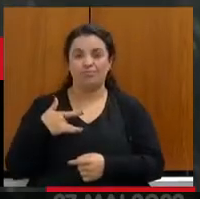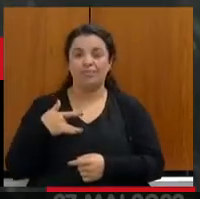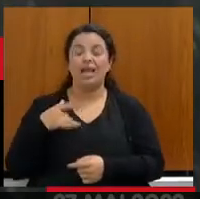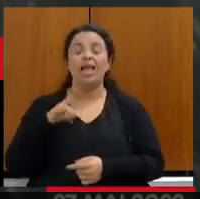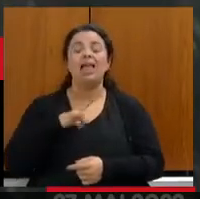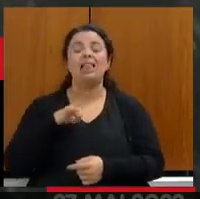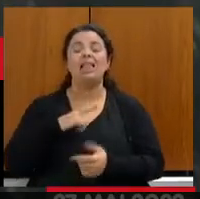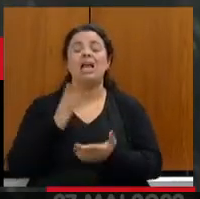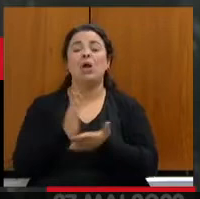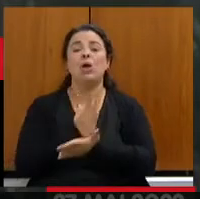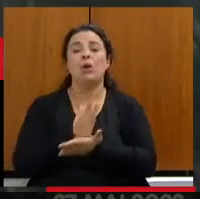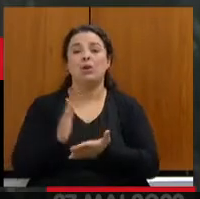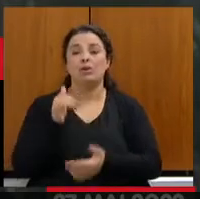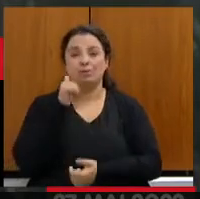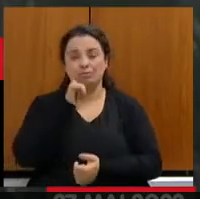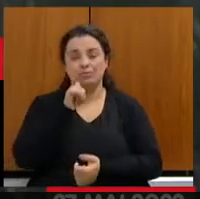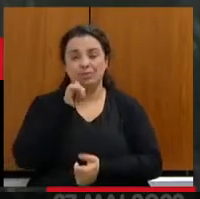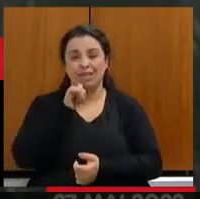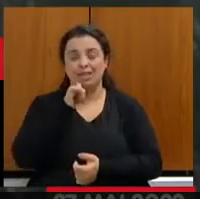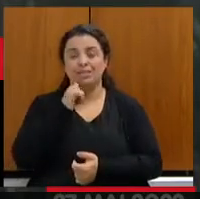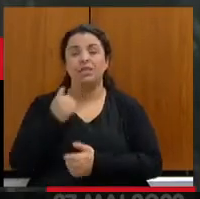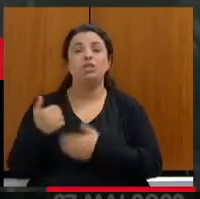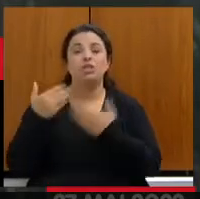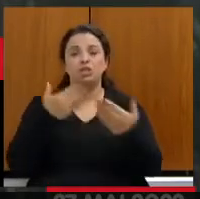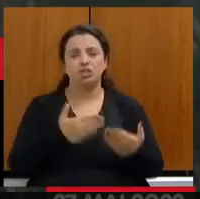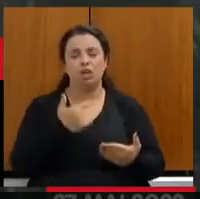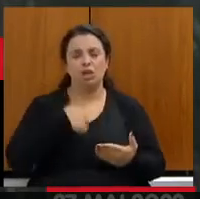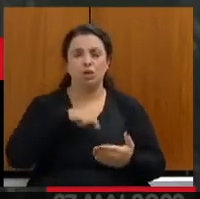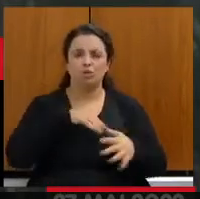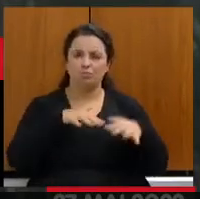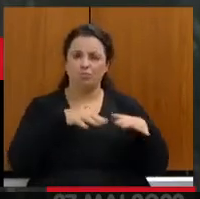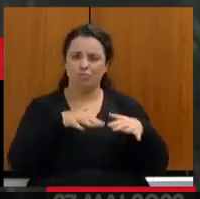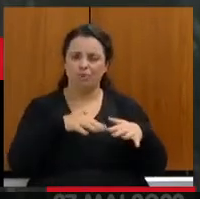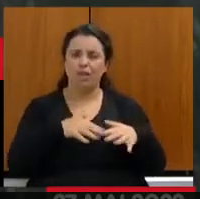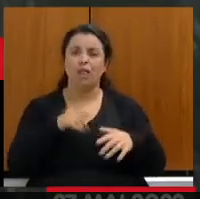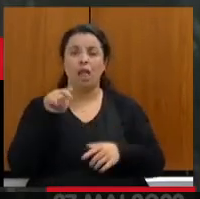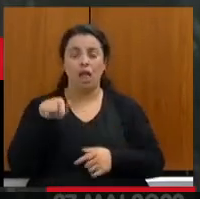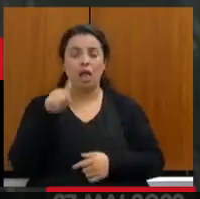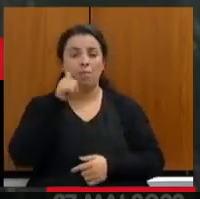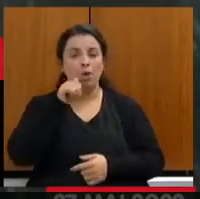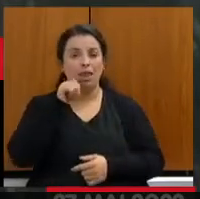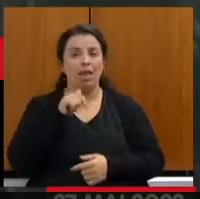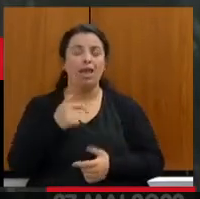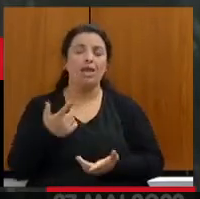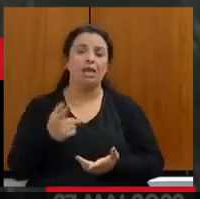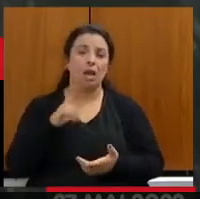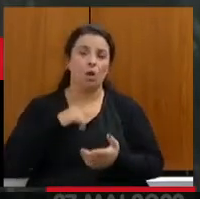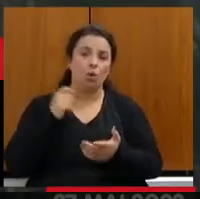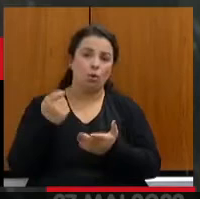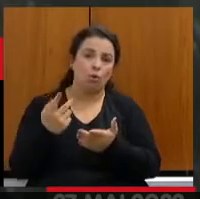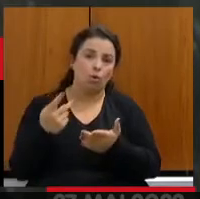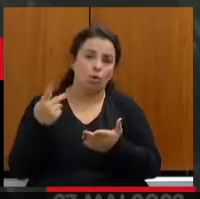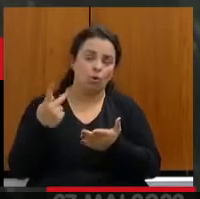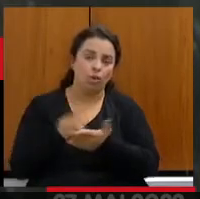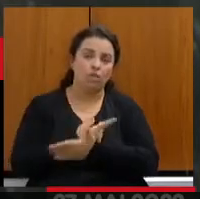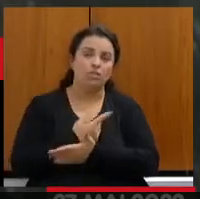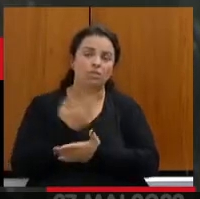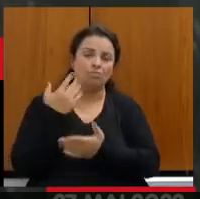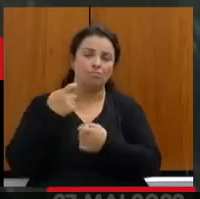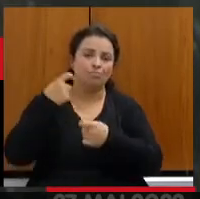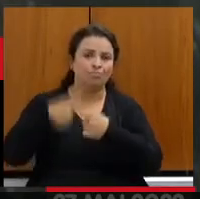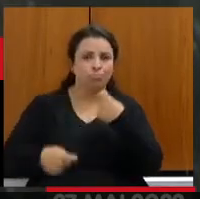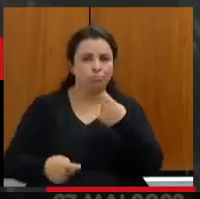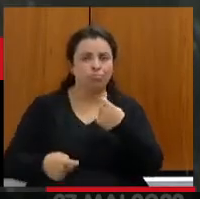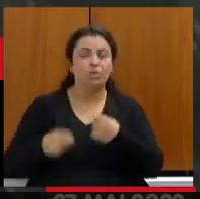mulheres que chegam né no nosso movimento de mulheres mulheres que foram vítimas de estupro e que